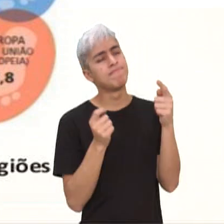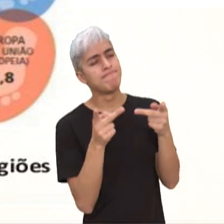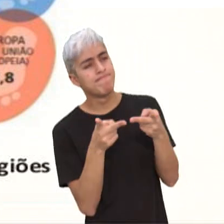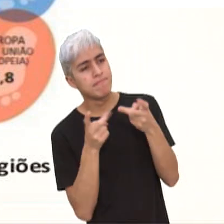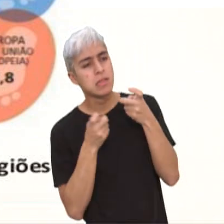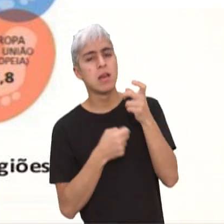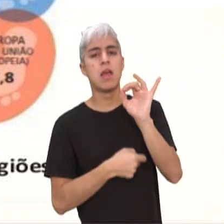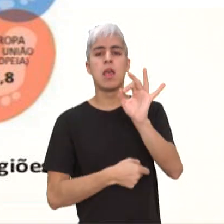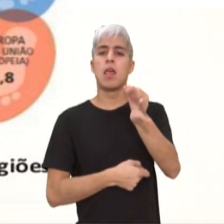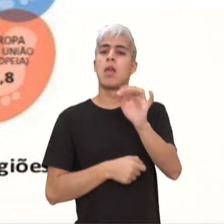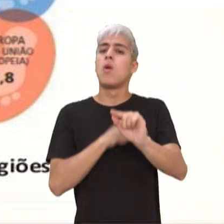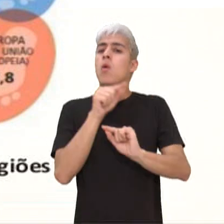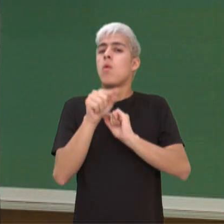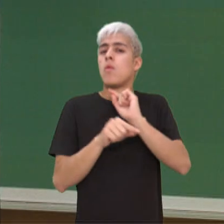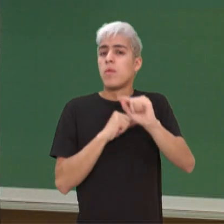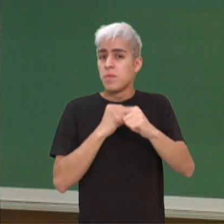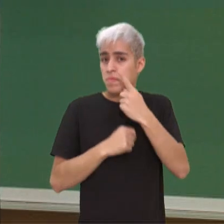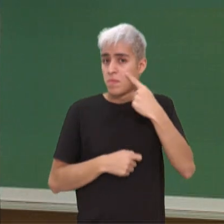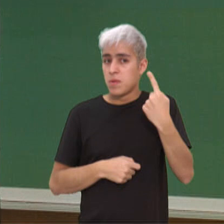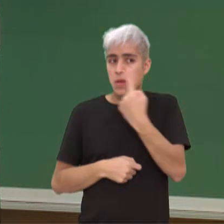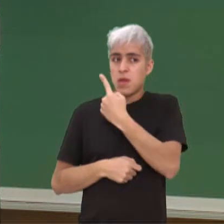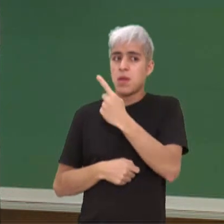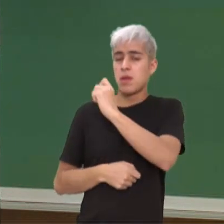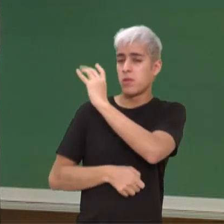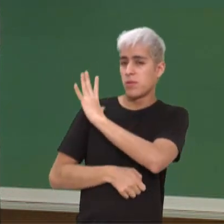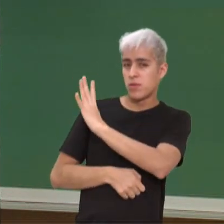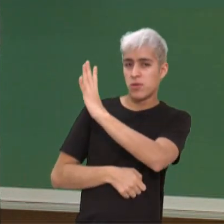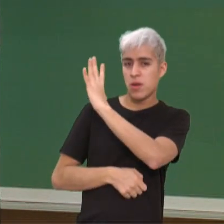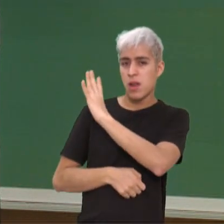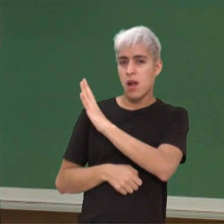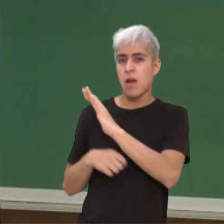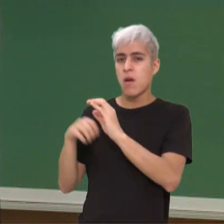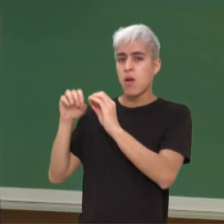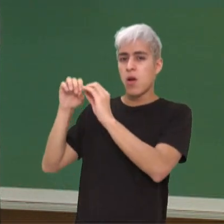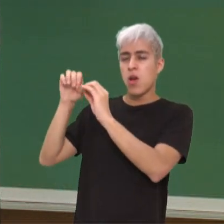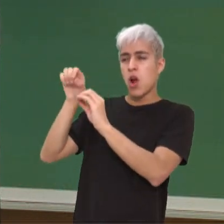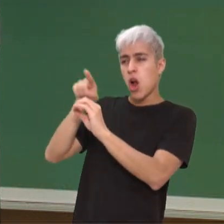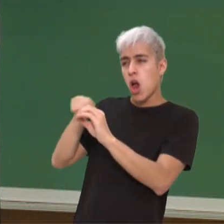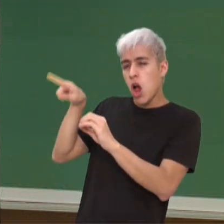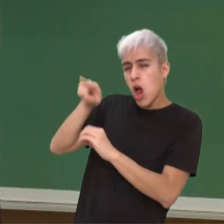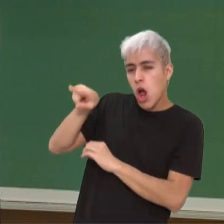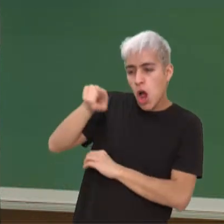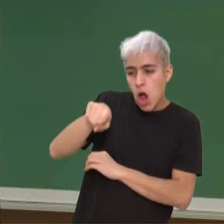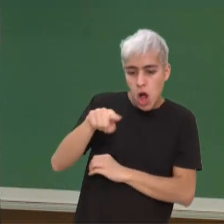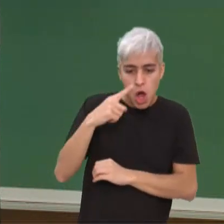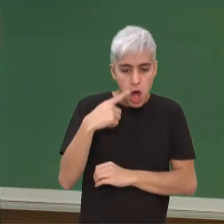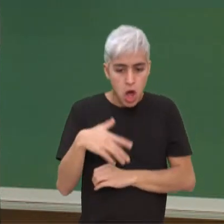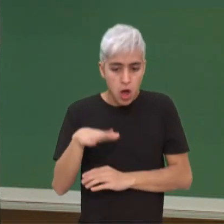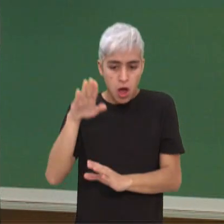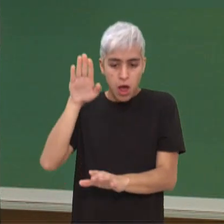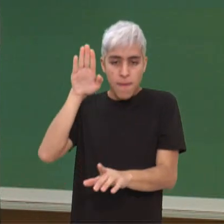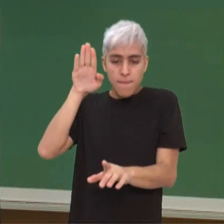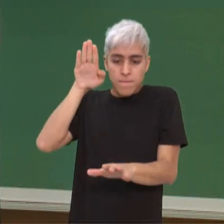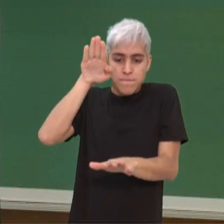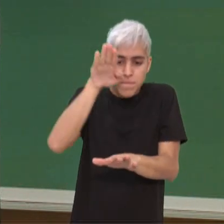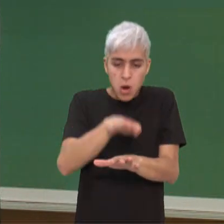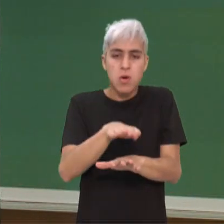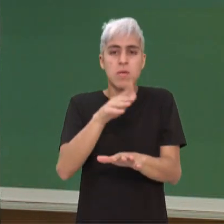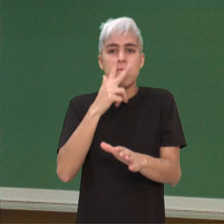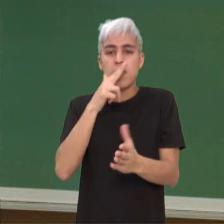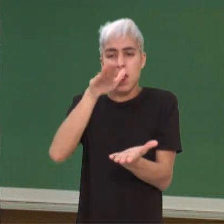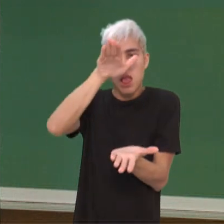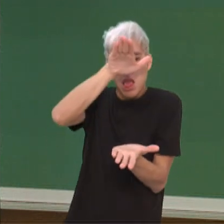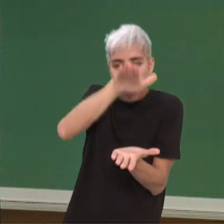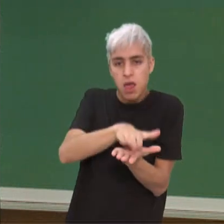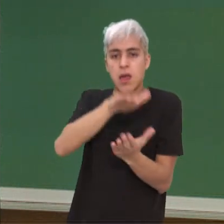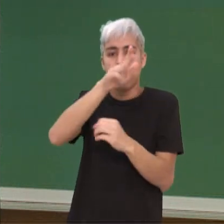aqui, pelo gráfico em si, né, o tamanho da pegada que as